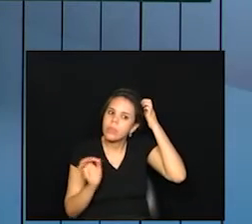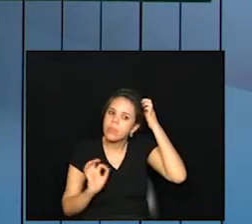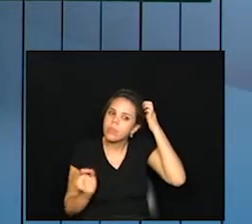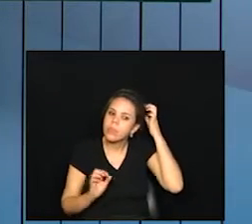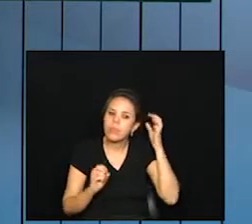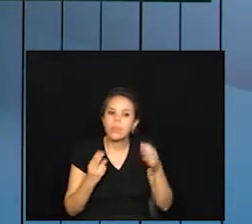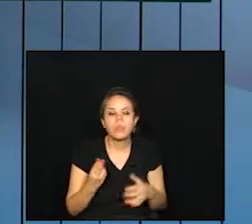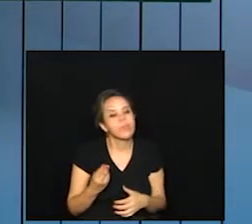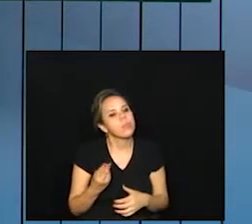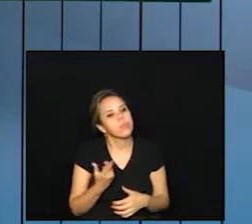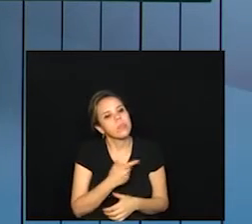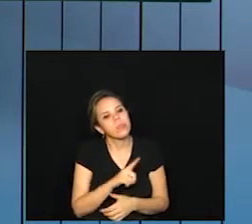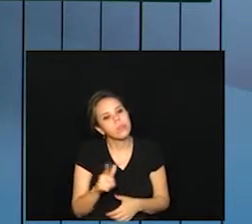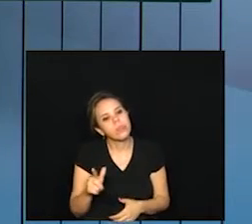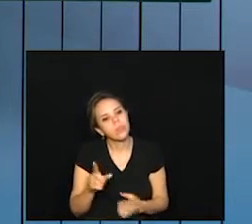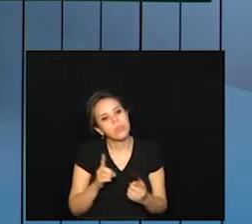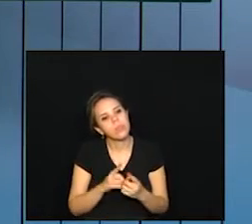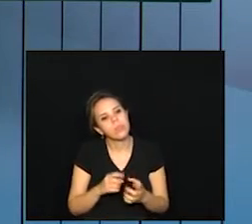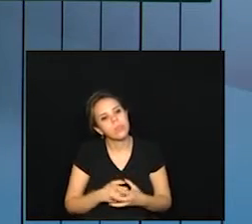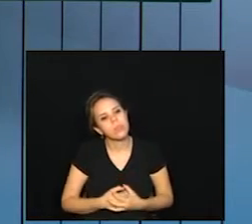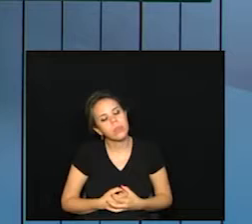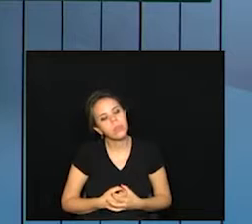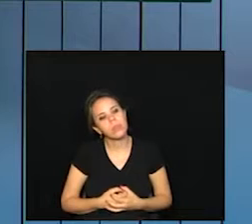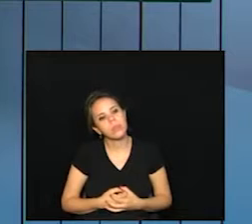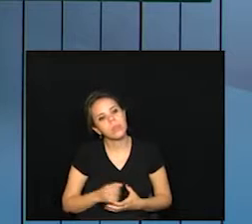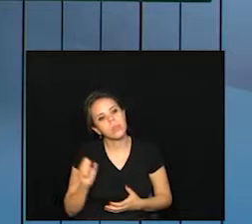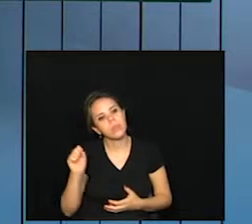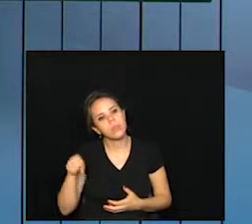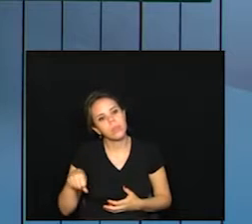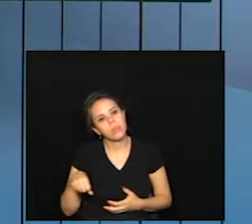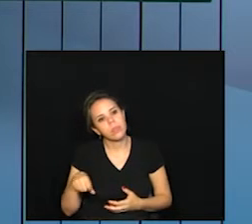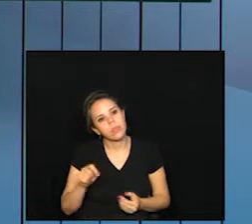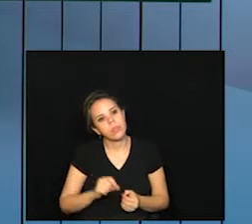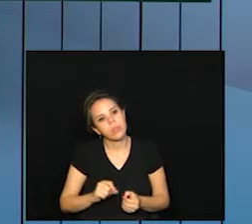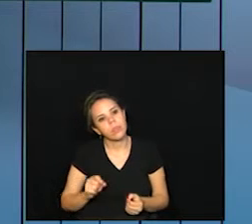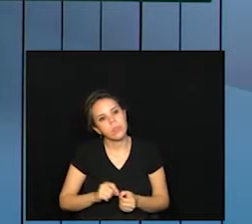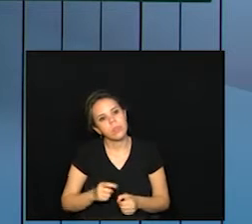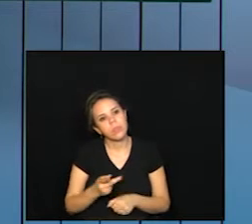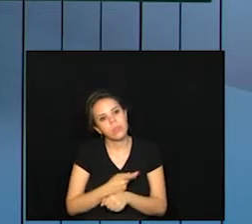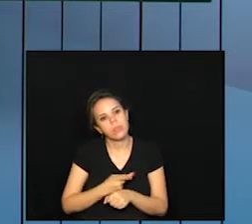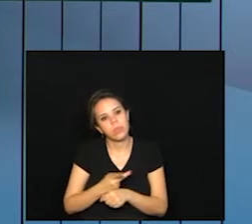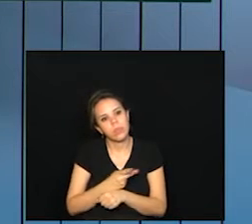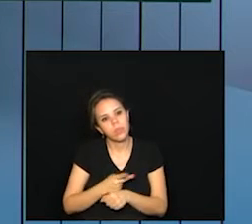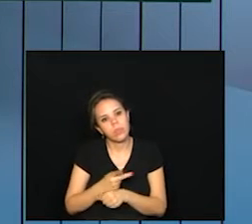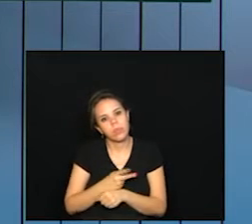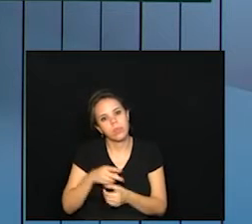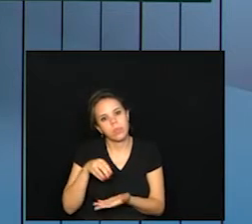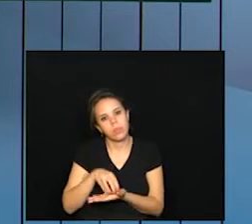ou caso ele não tenha sido atendido, aí sim ele faz esta procura ao PROCON.